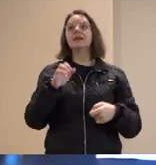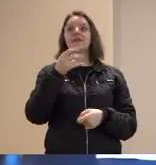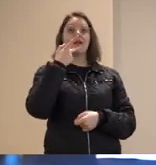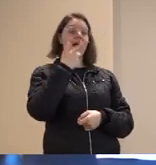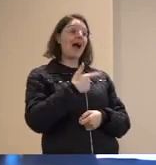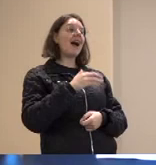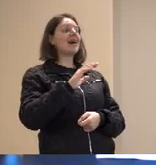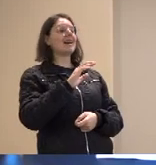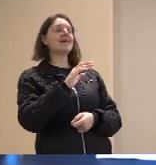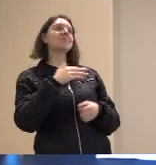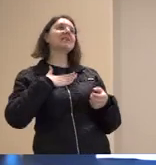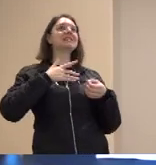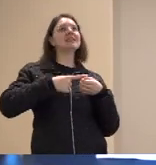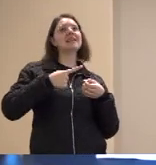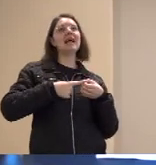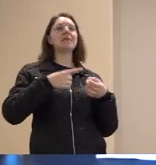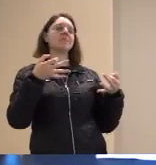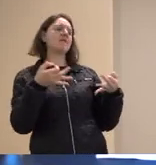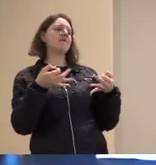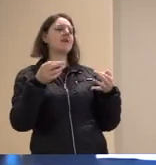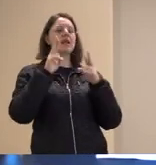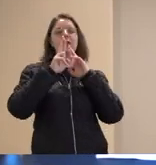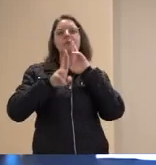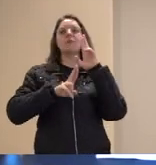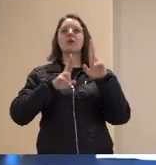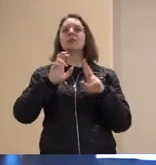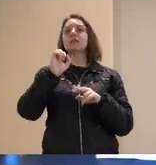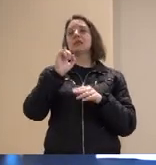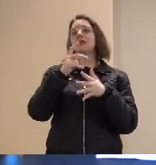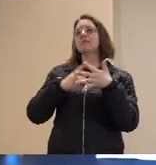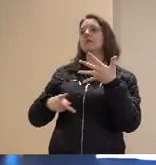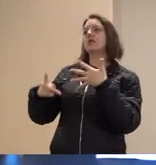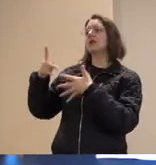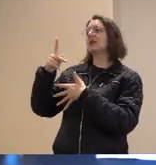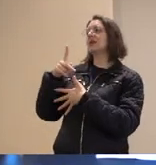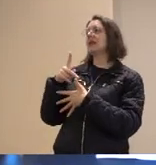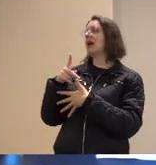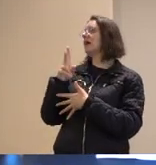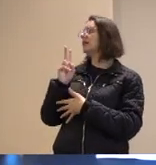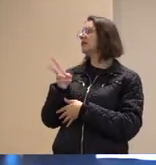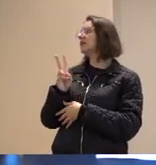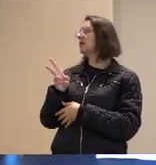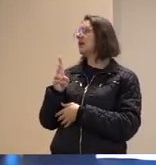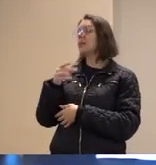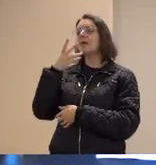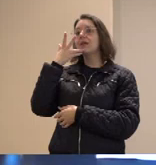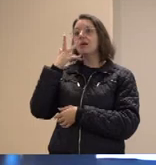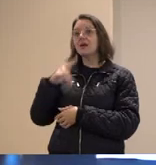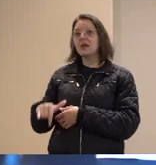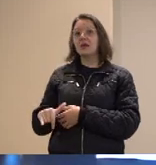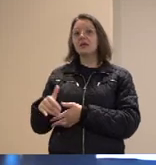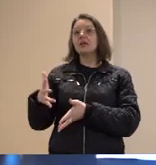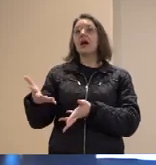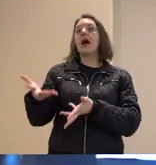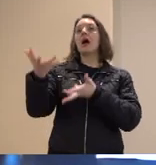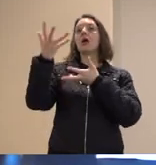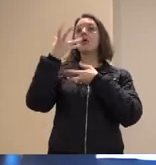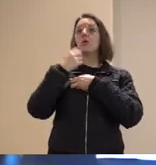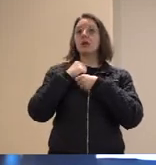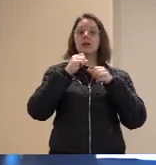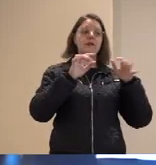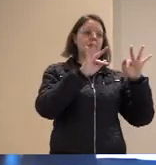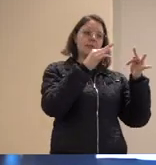que está respondendo, que no caso de prioridade da prioridade, a gente está falando de crianças acolhidas, que está